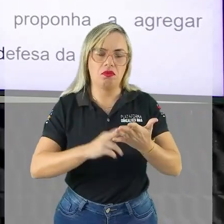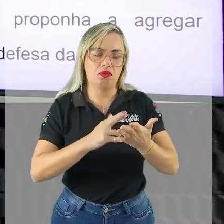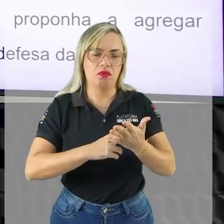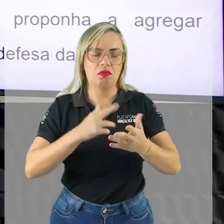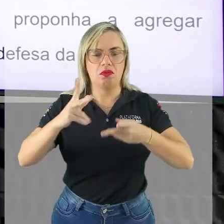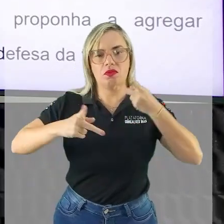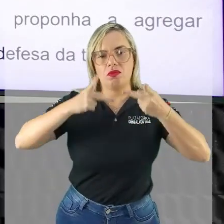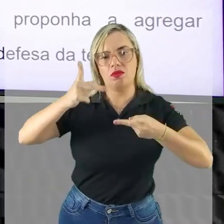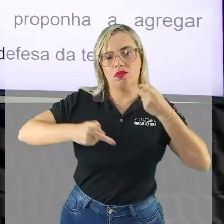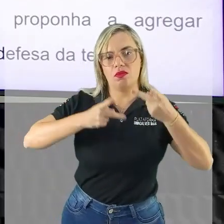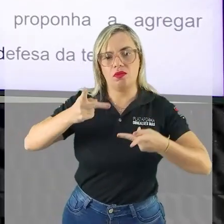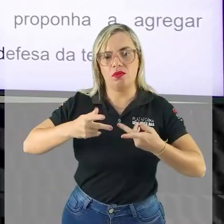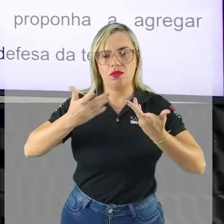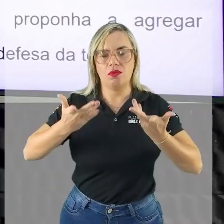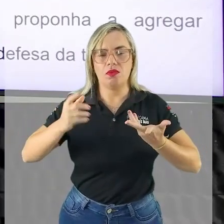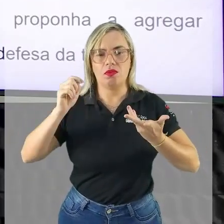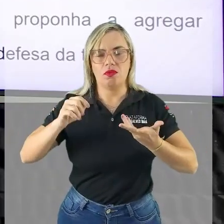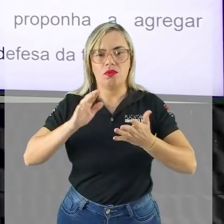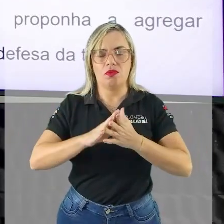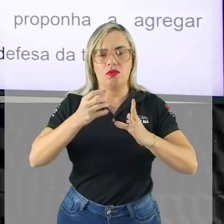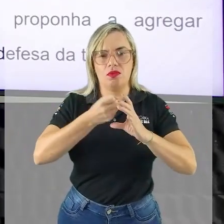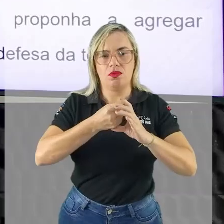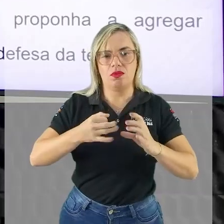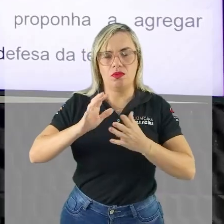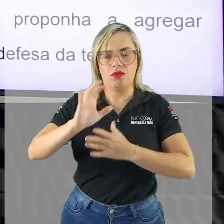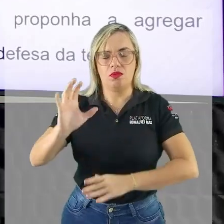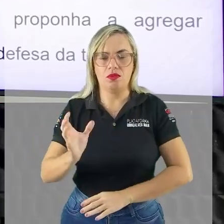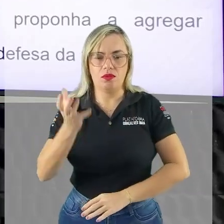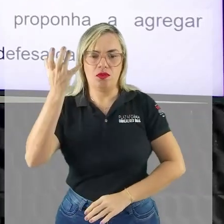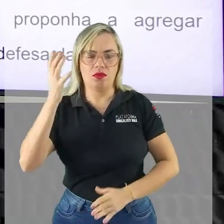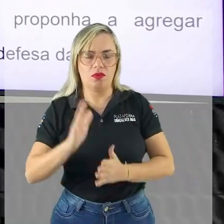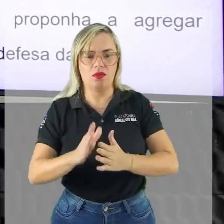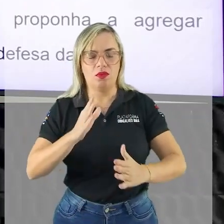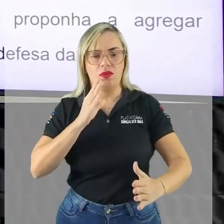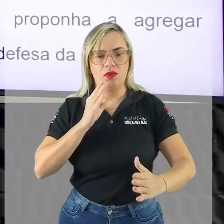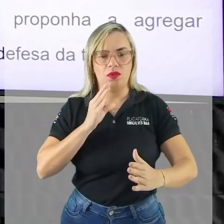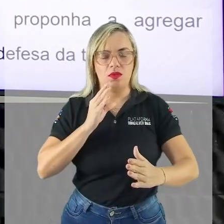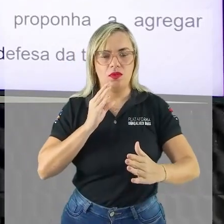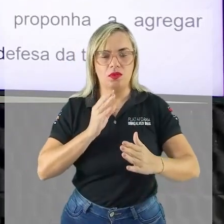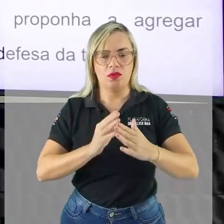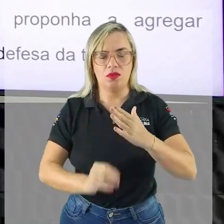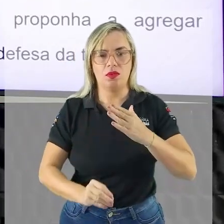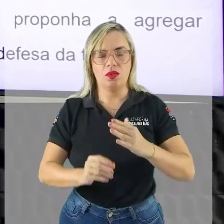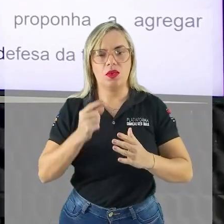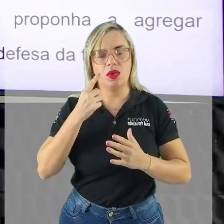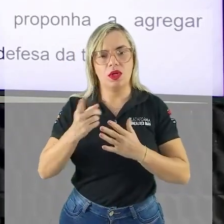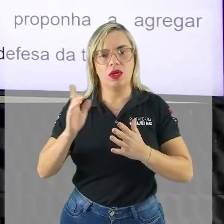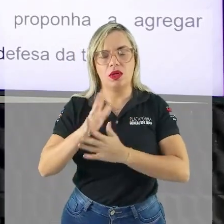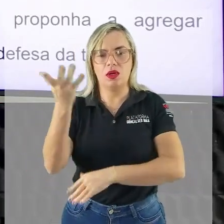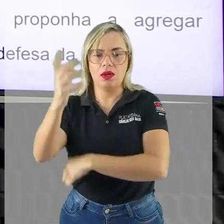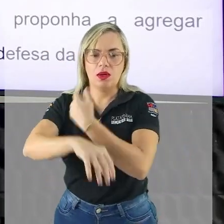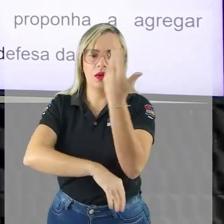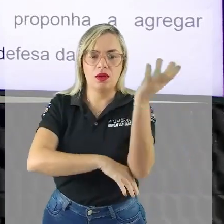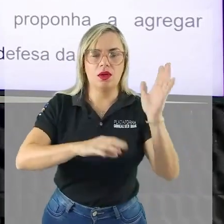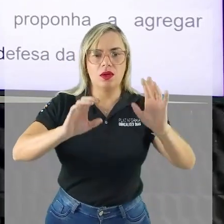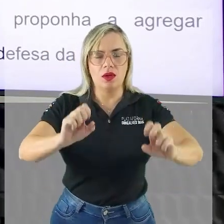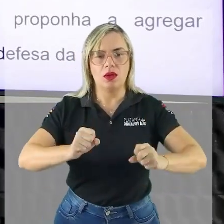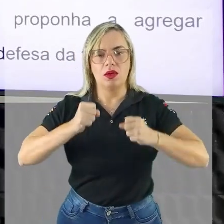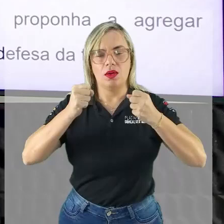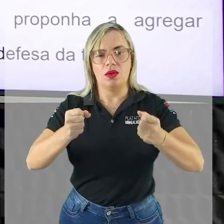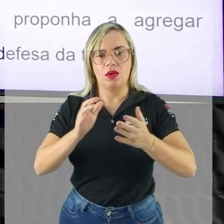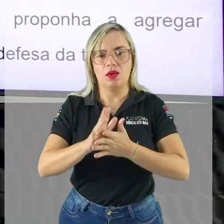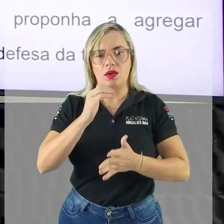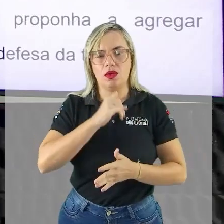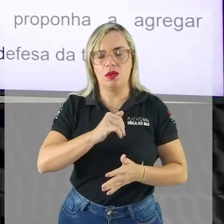falava sobre aspectos climáticos e os refugiados ambientais. Vocês lembram disso? Pois é, você poderia citar,